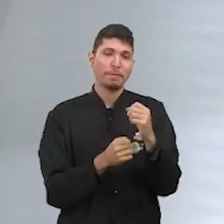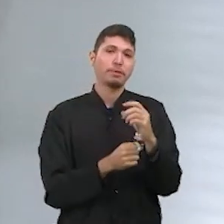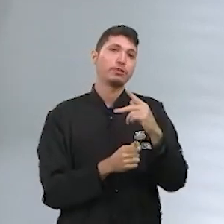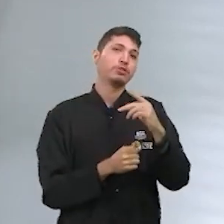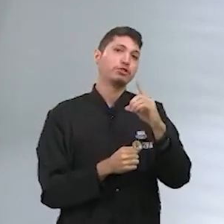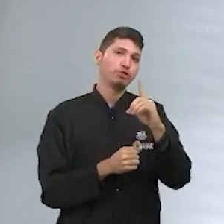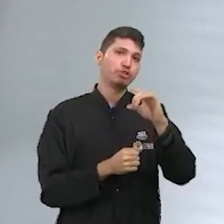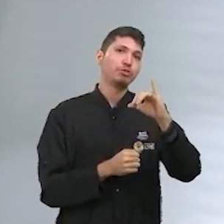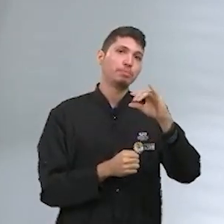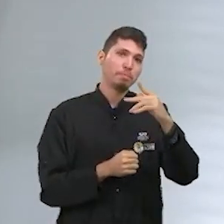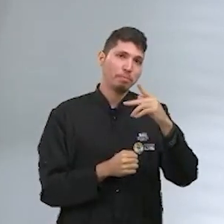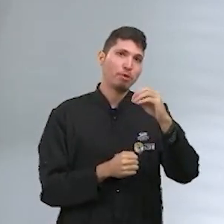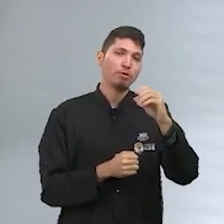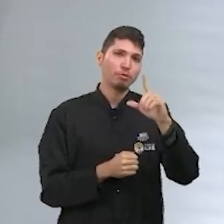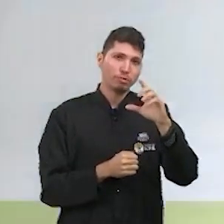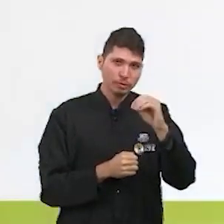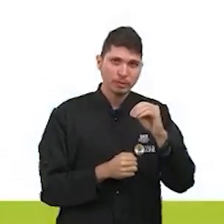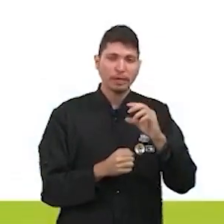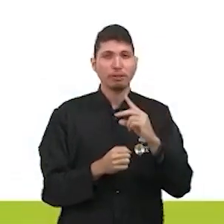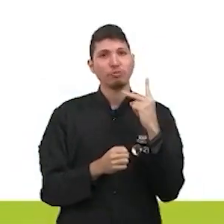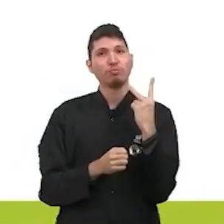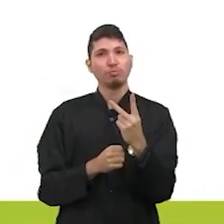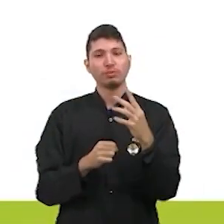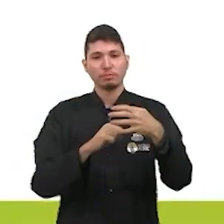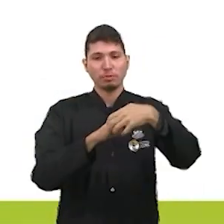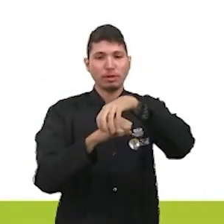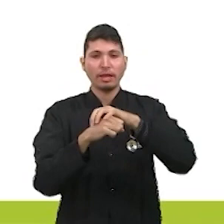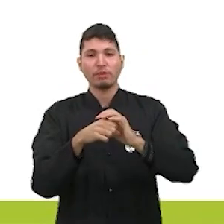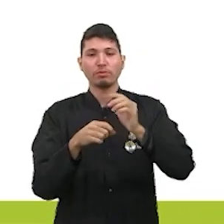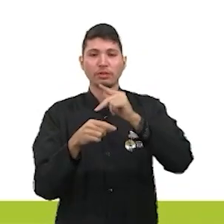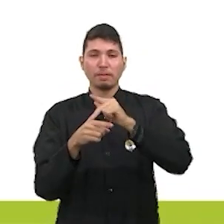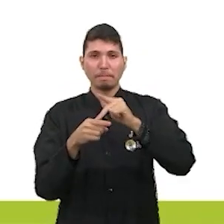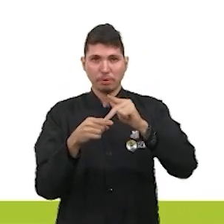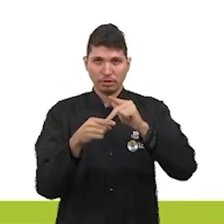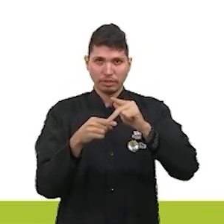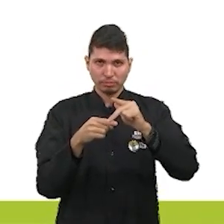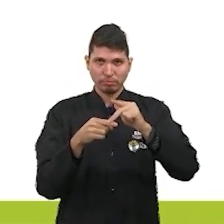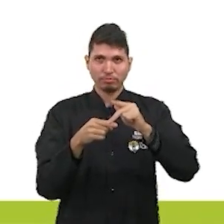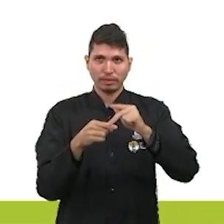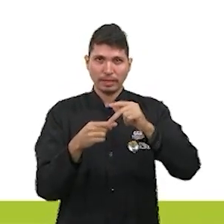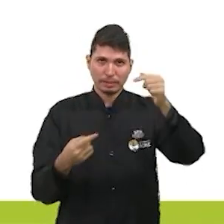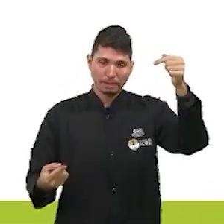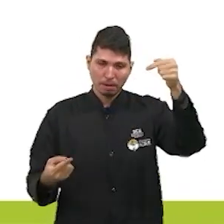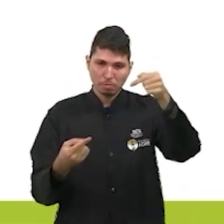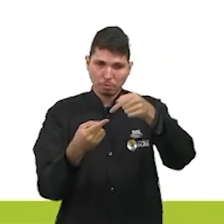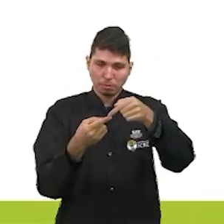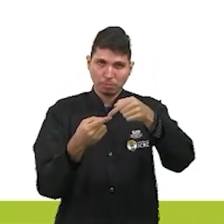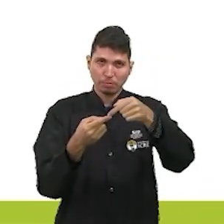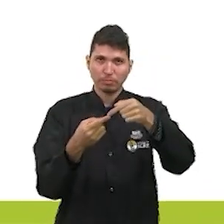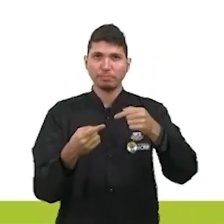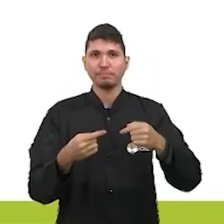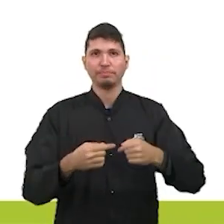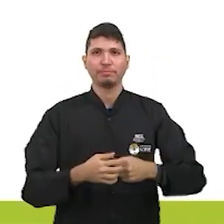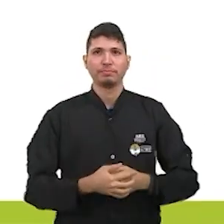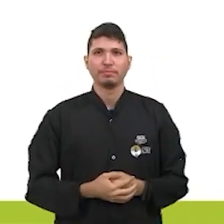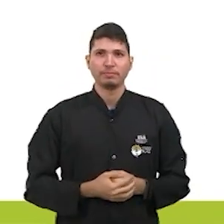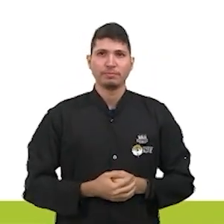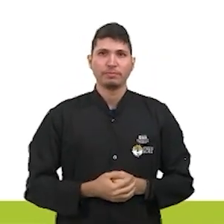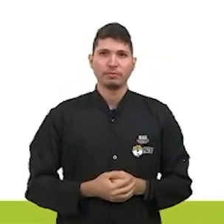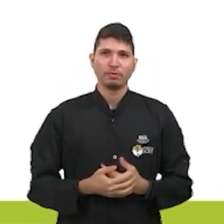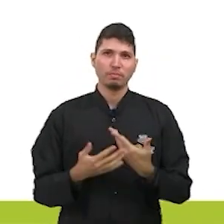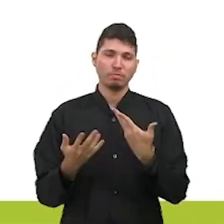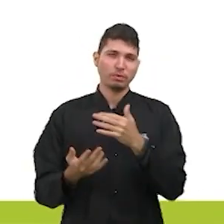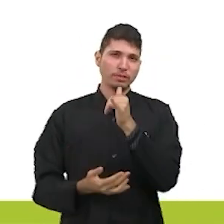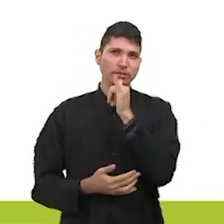2 moléculas polares. Por exemplo, aqui, ó, eu coloquei o exemplo da molécula de